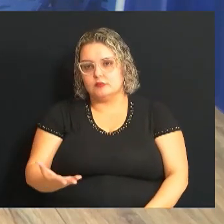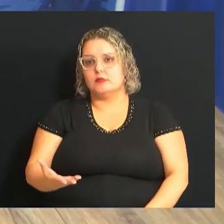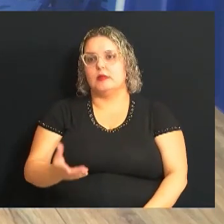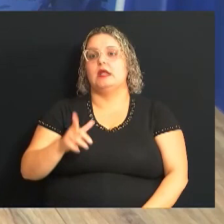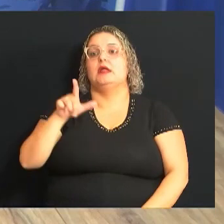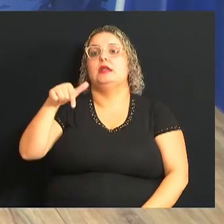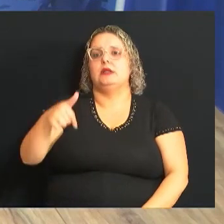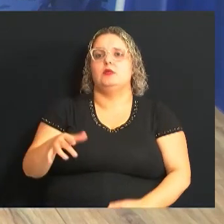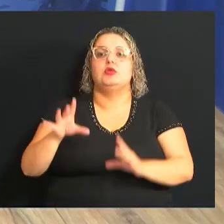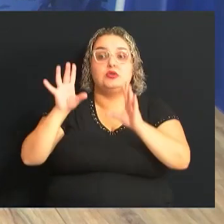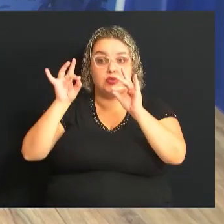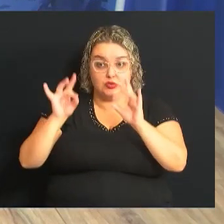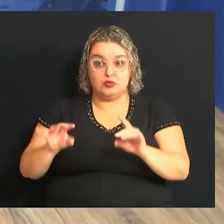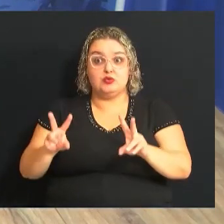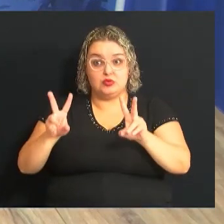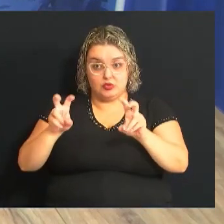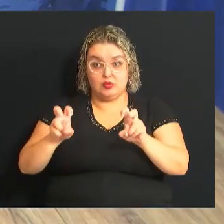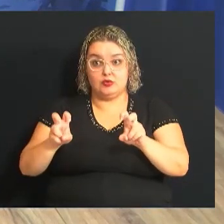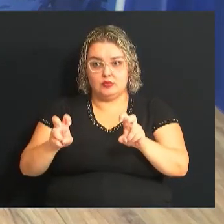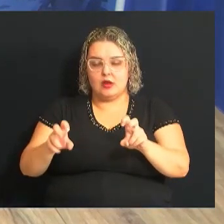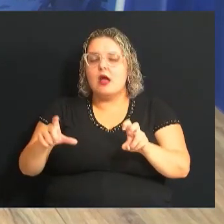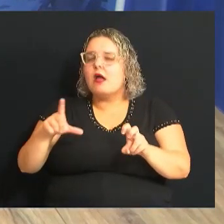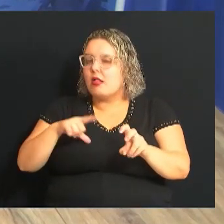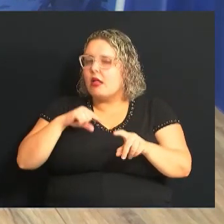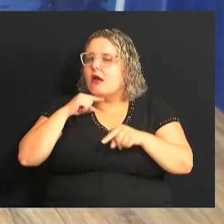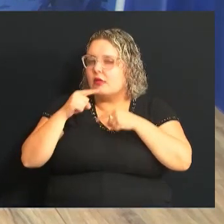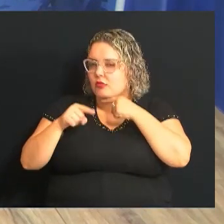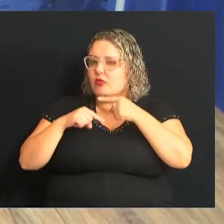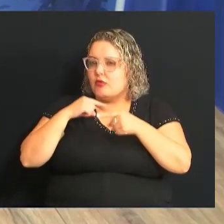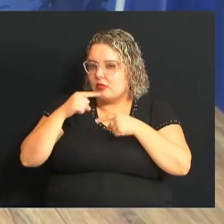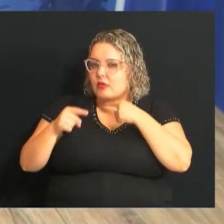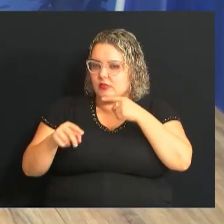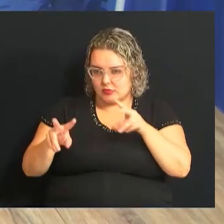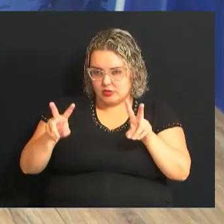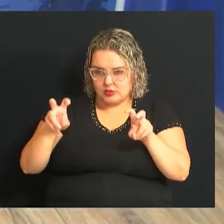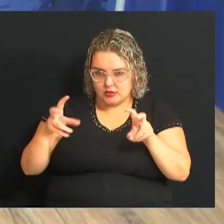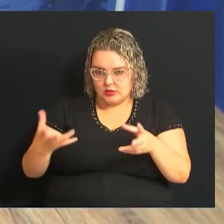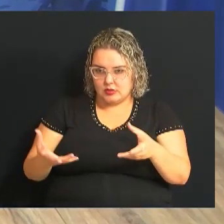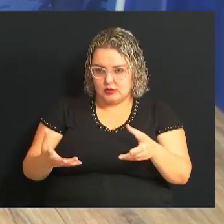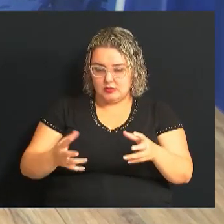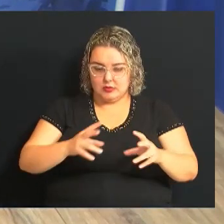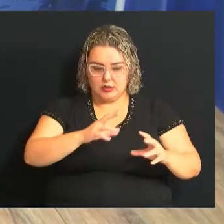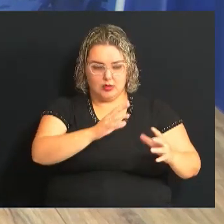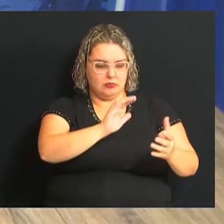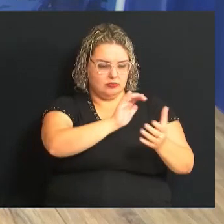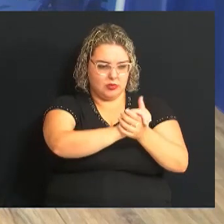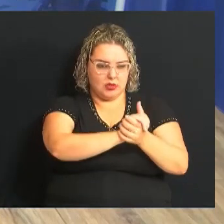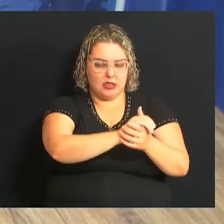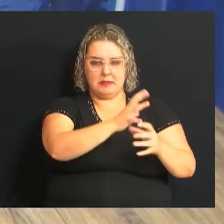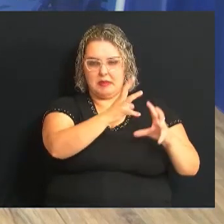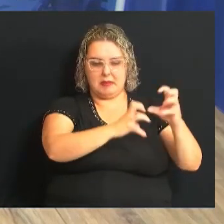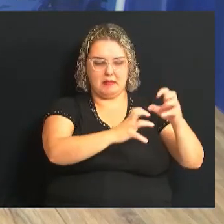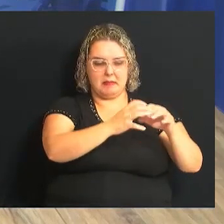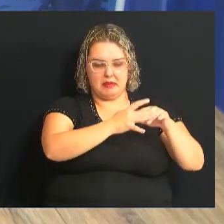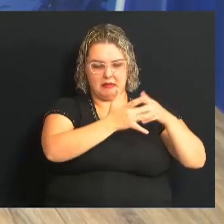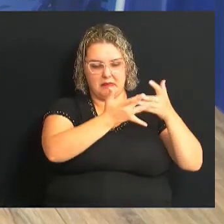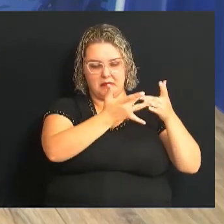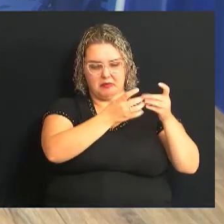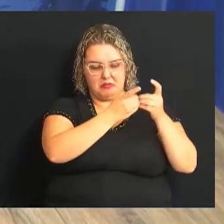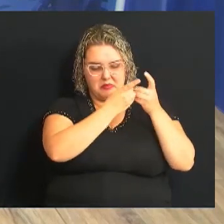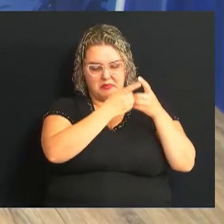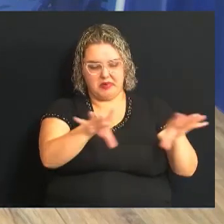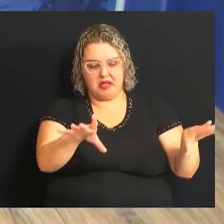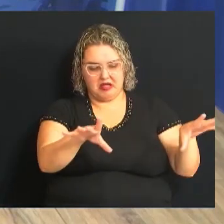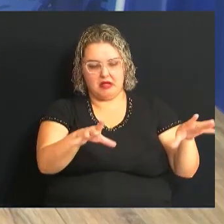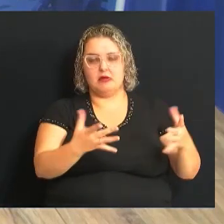adentrar neste assunto. Você tem alguma dúvida sobre este assunto? Quando o casal separa, tem muita briga, acaba expondo isso,